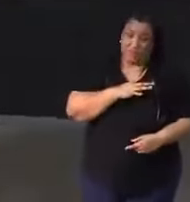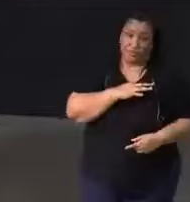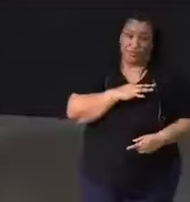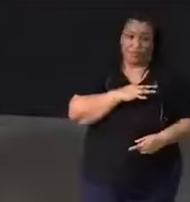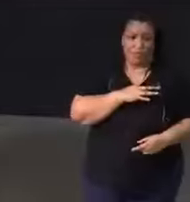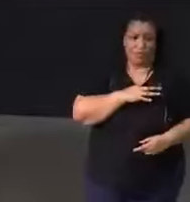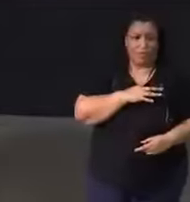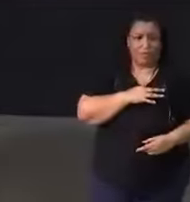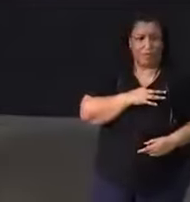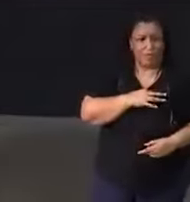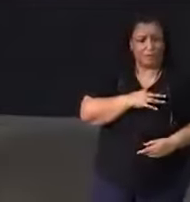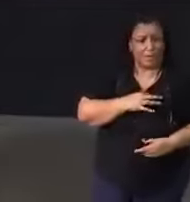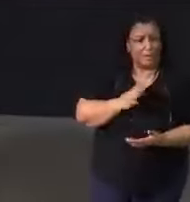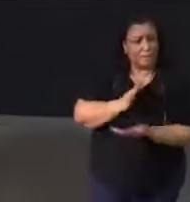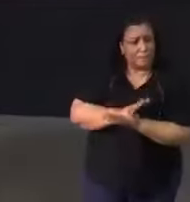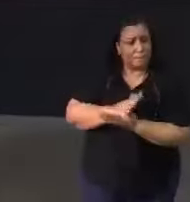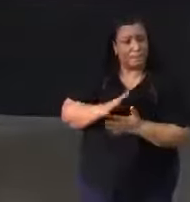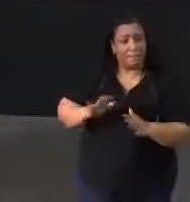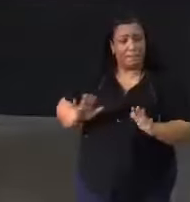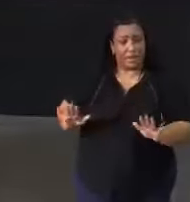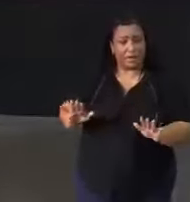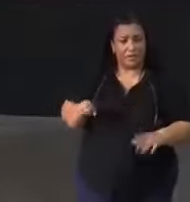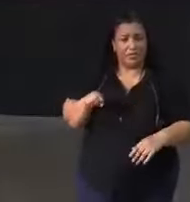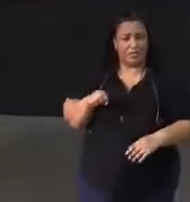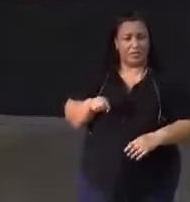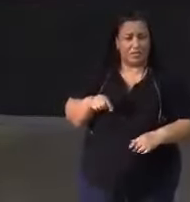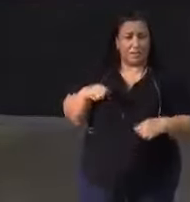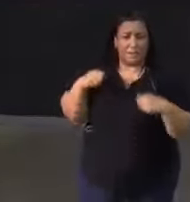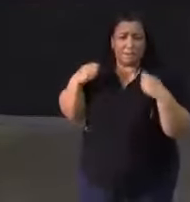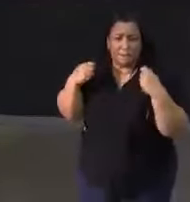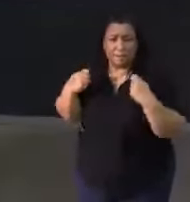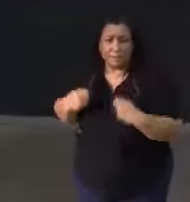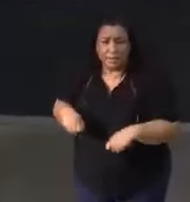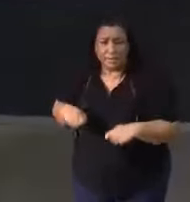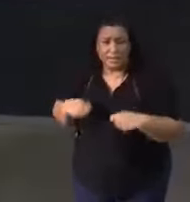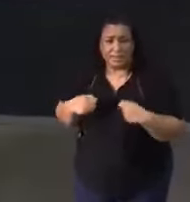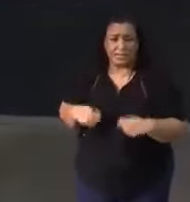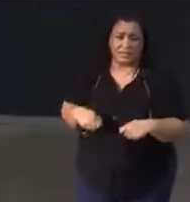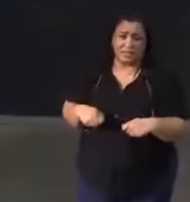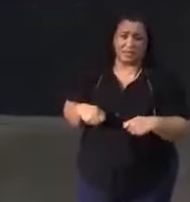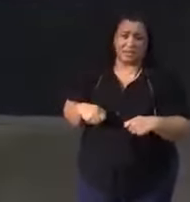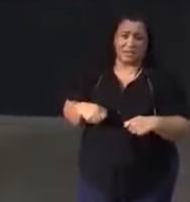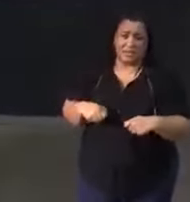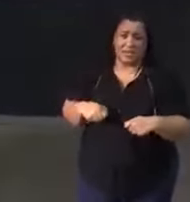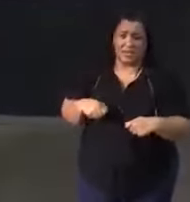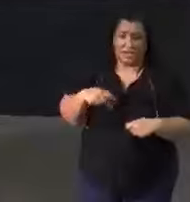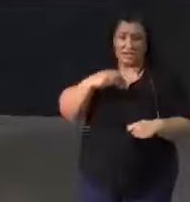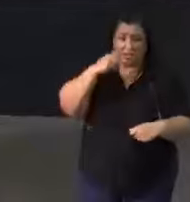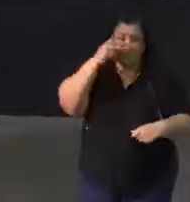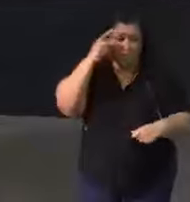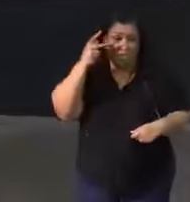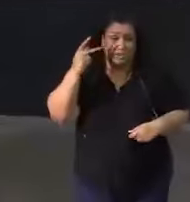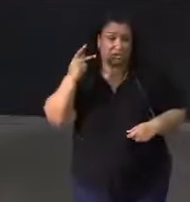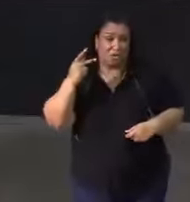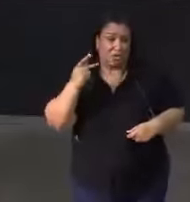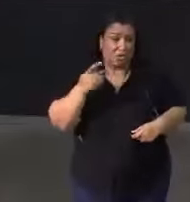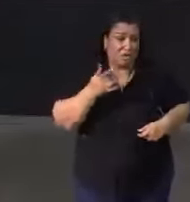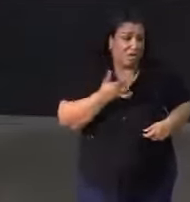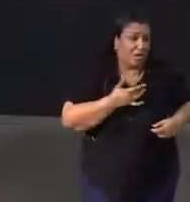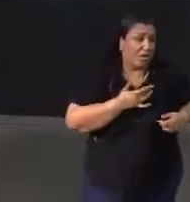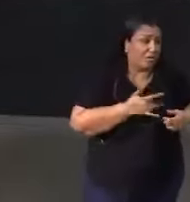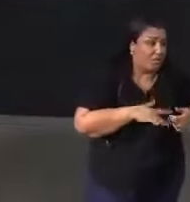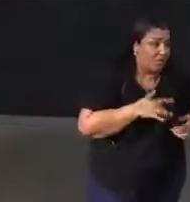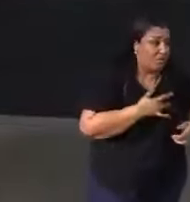Pare de achar que você precisa de que as pessoas tenham dó de